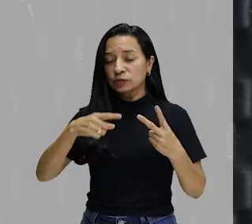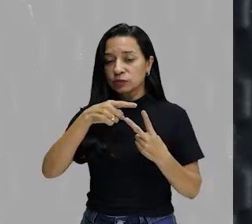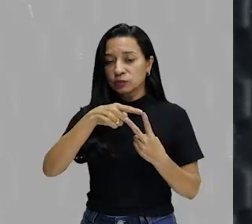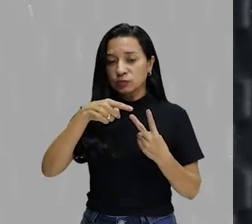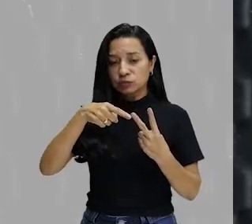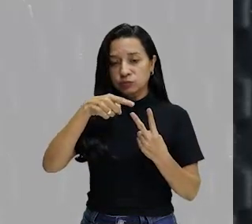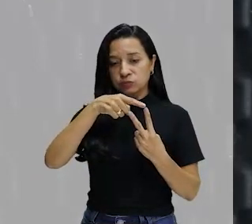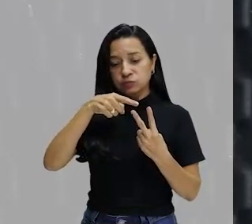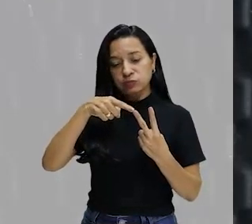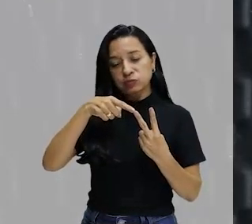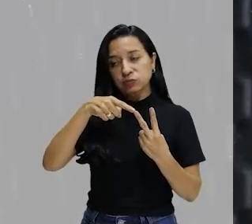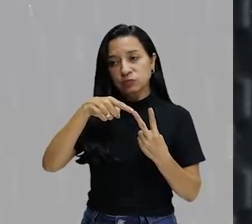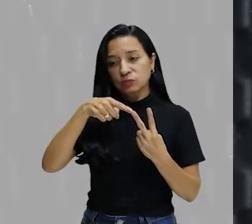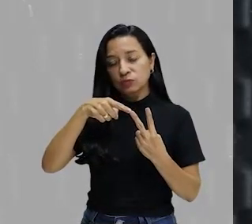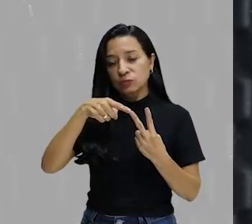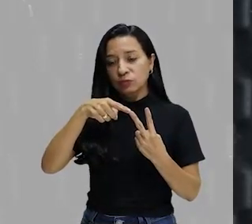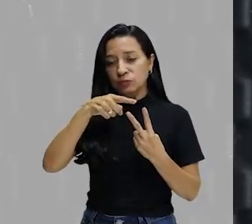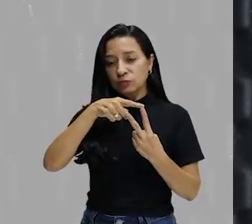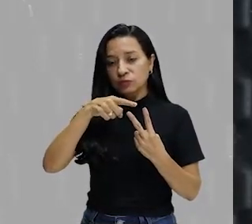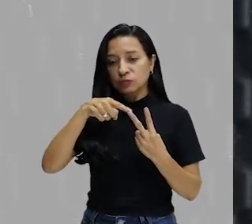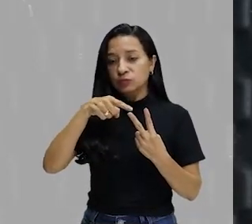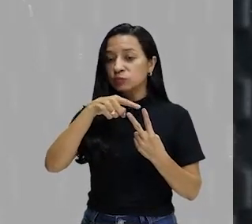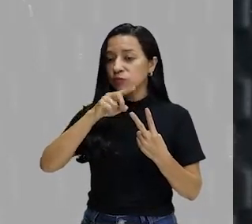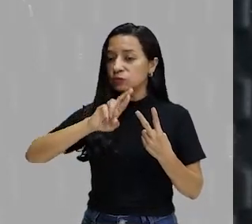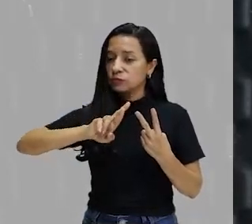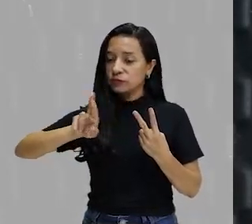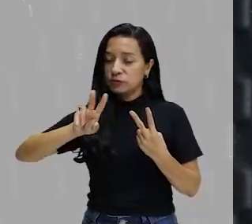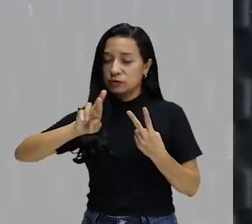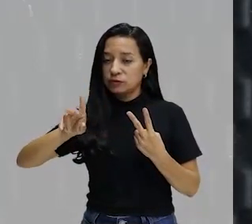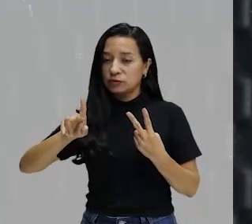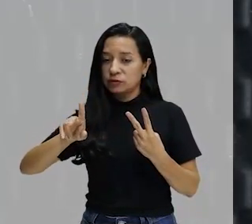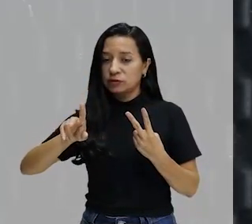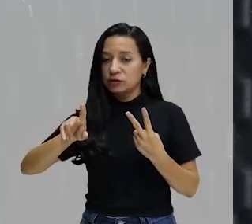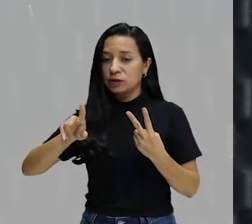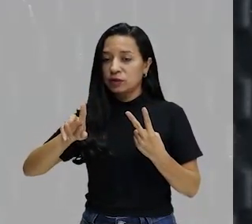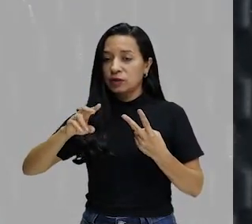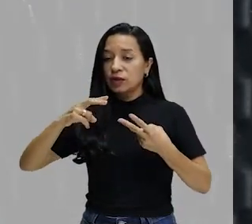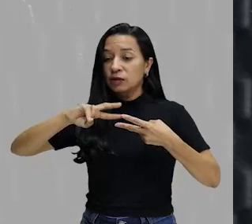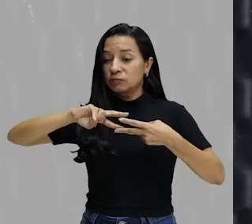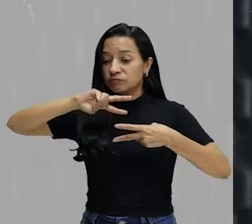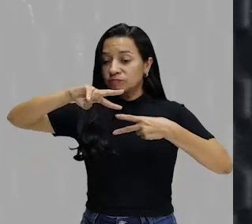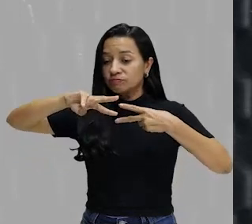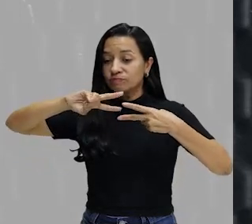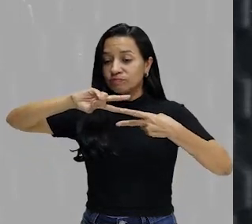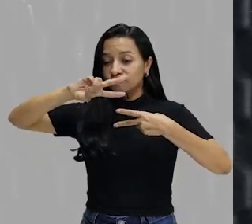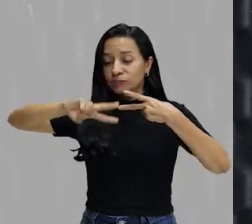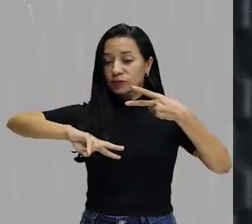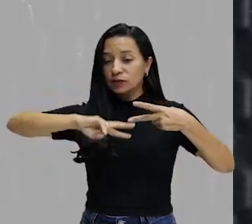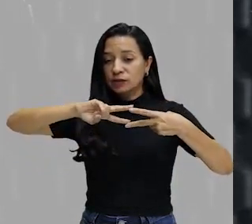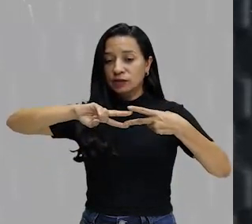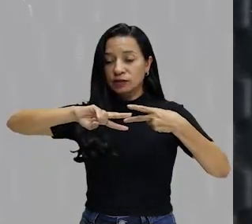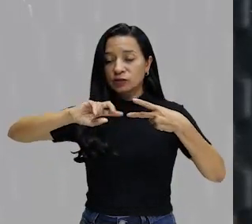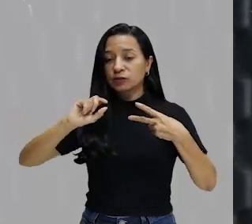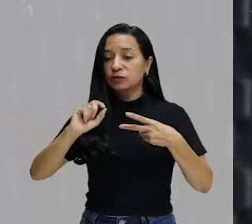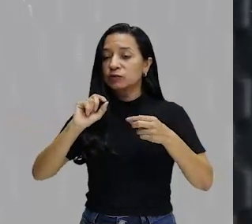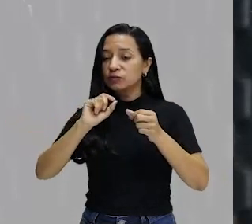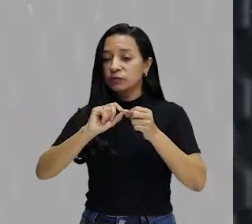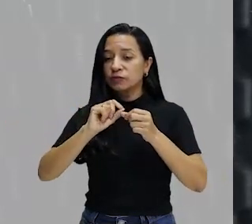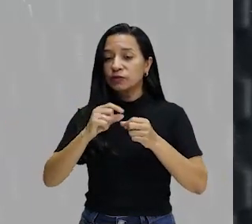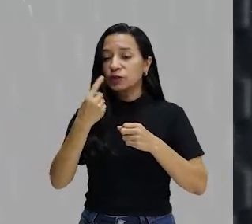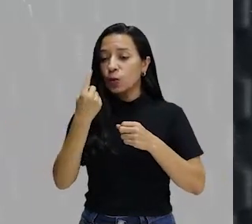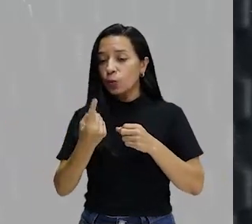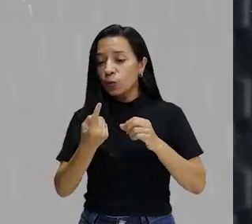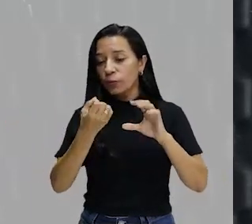em pares de homólogos diferentes, interagem entre si para gerar uma